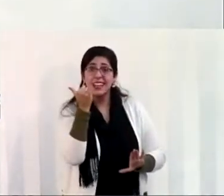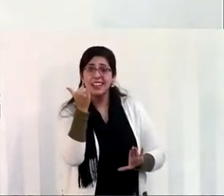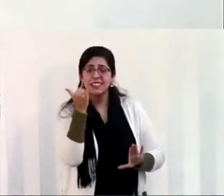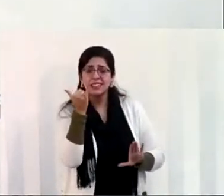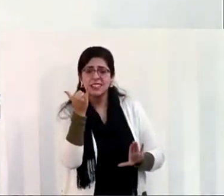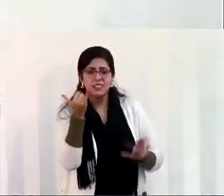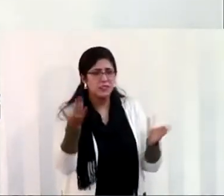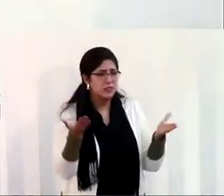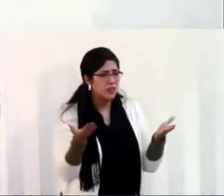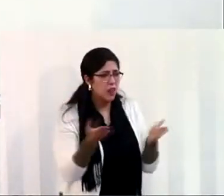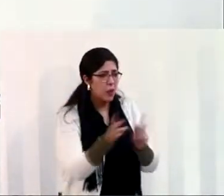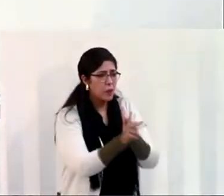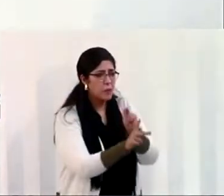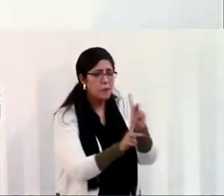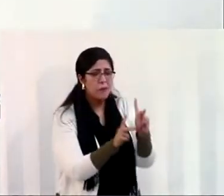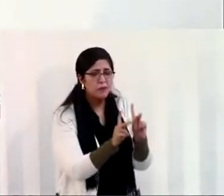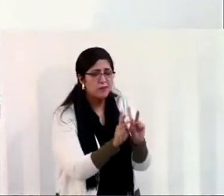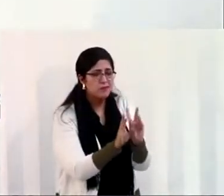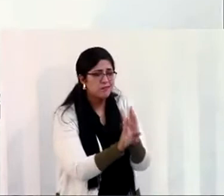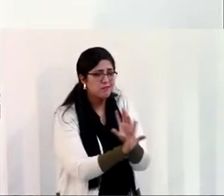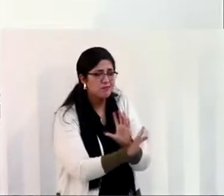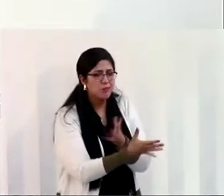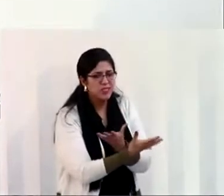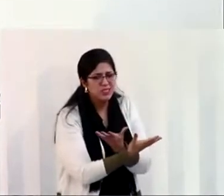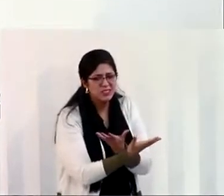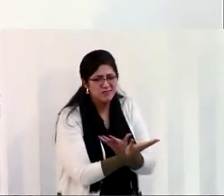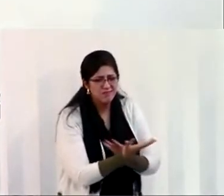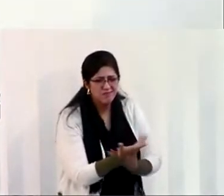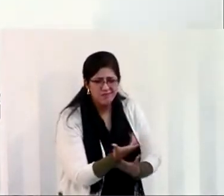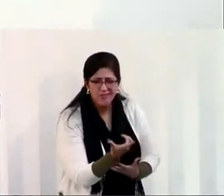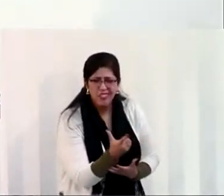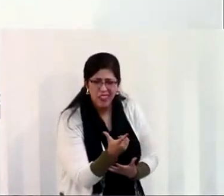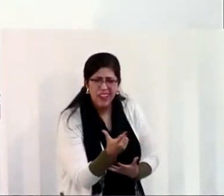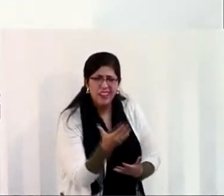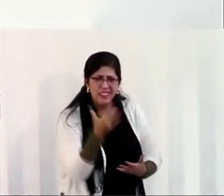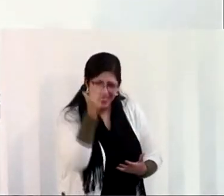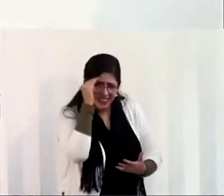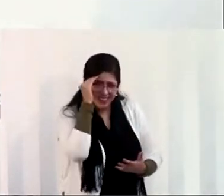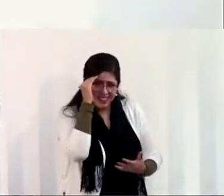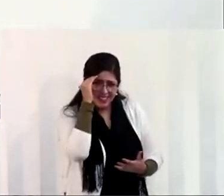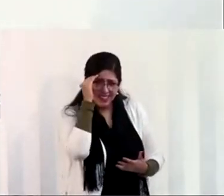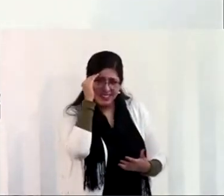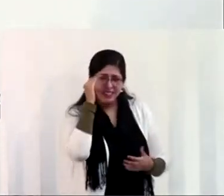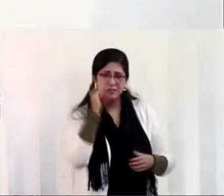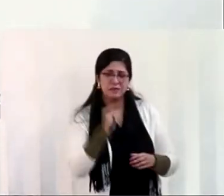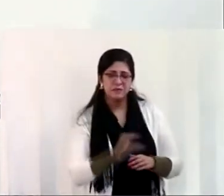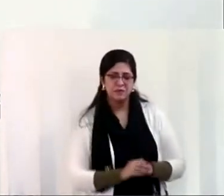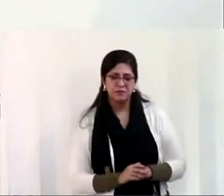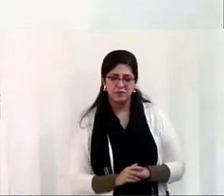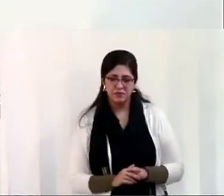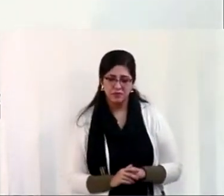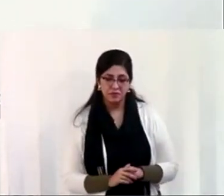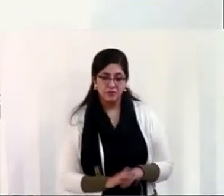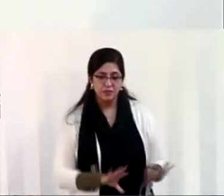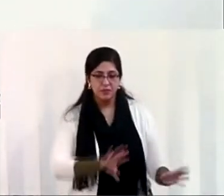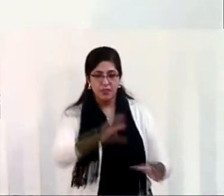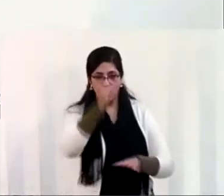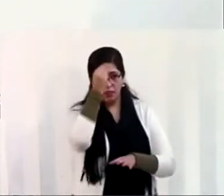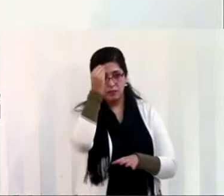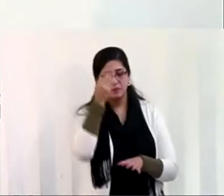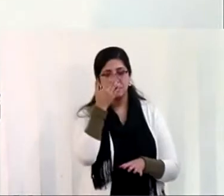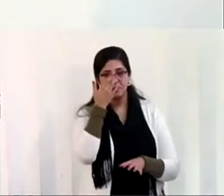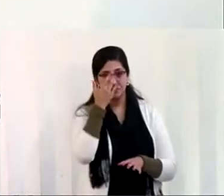amor? Cadê o amor? Como é que nós expressamos amor? Povo de Deus,